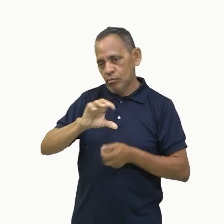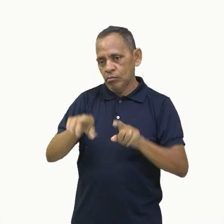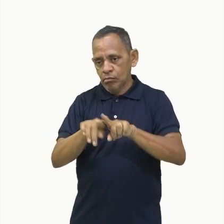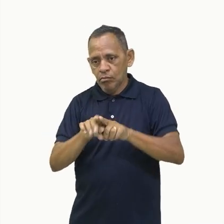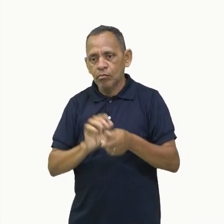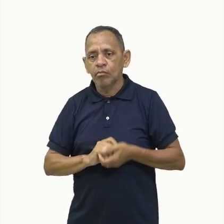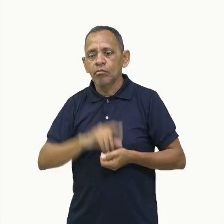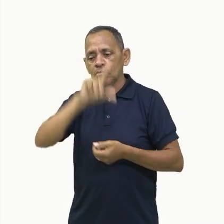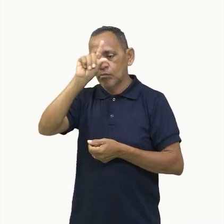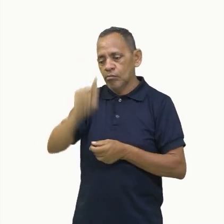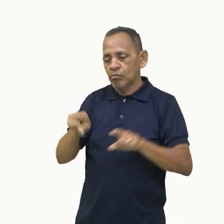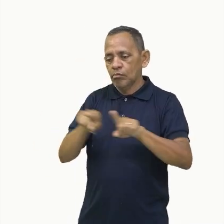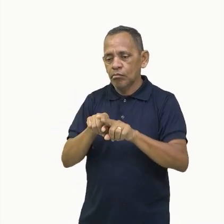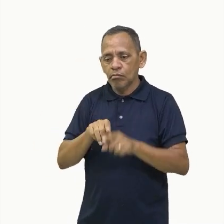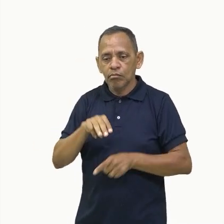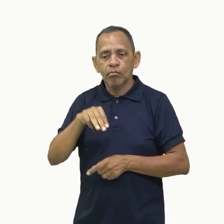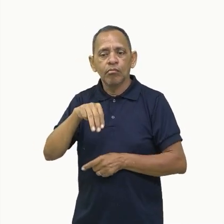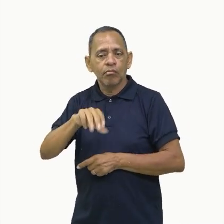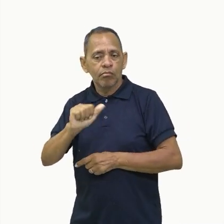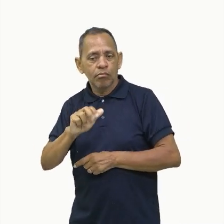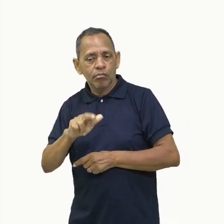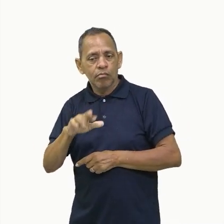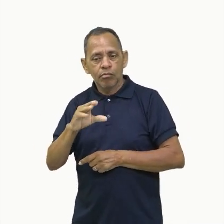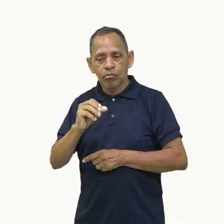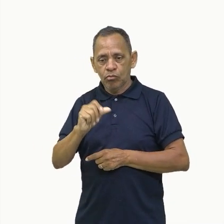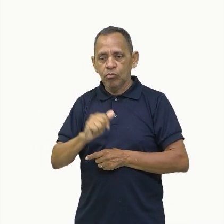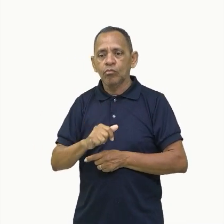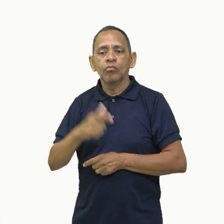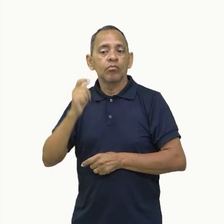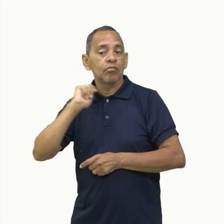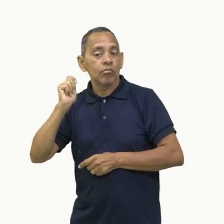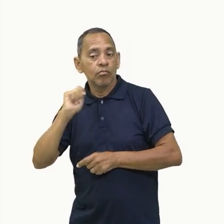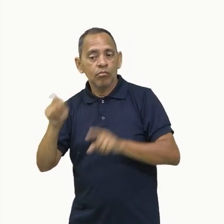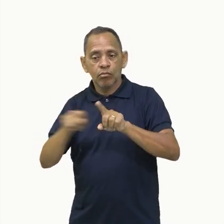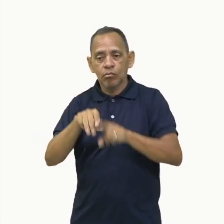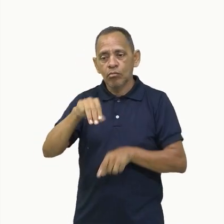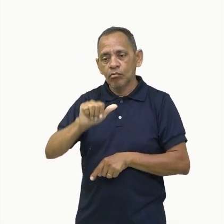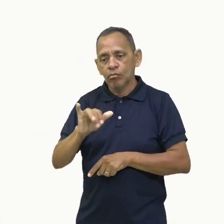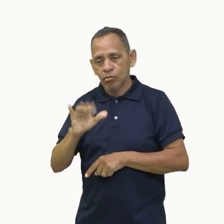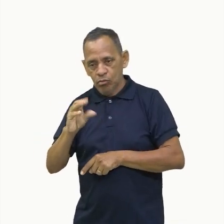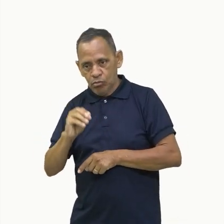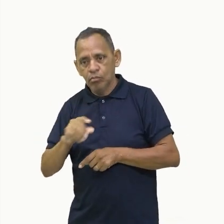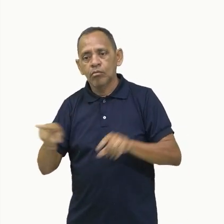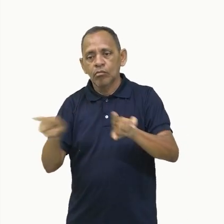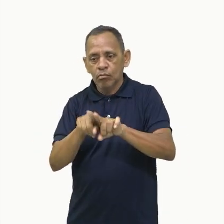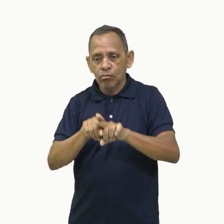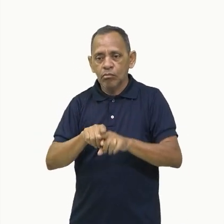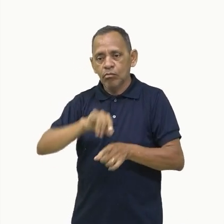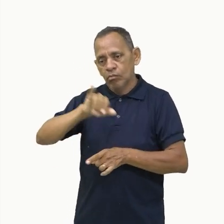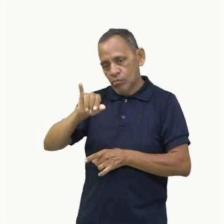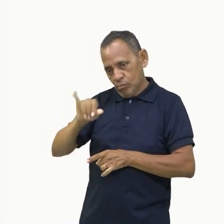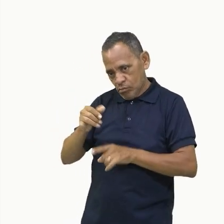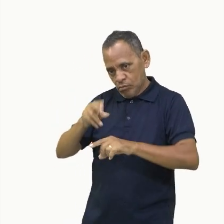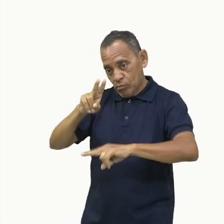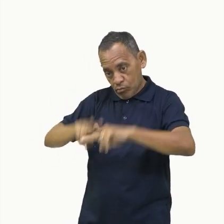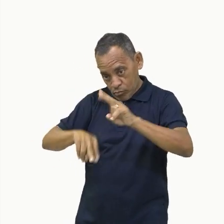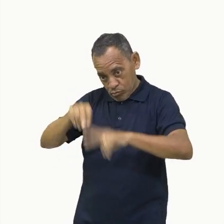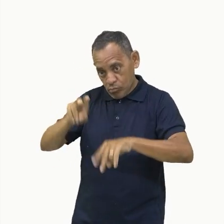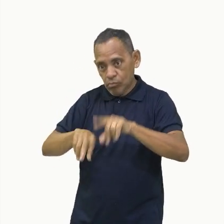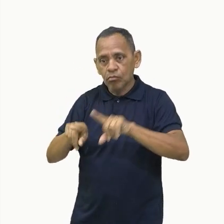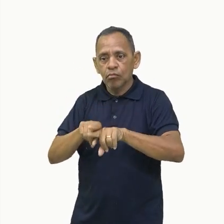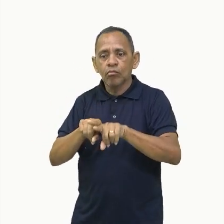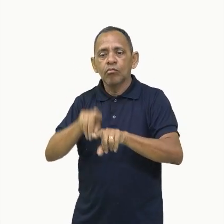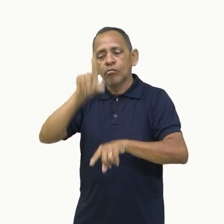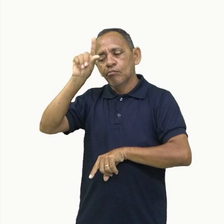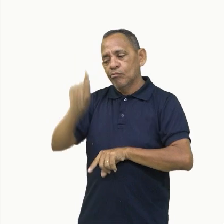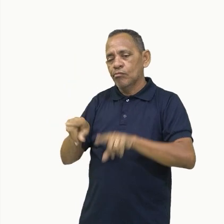como março, abril e maio, né? Junho também ainda mantém uma baixa, se a gente for comparar